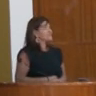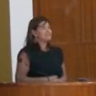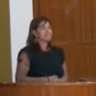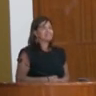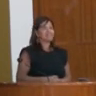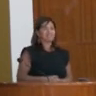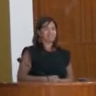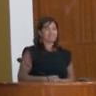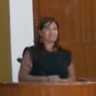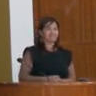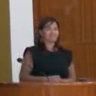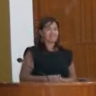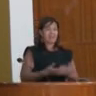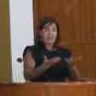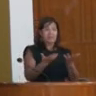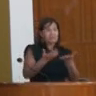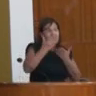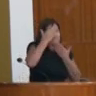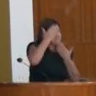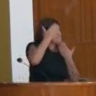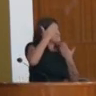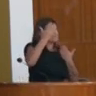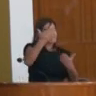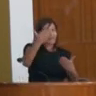Primeiramente, eu queria agradecer